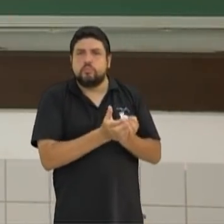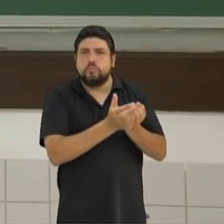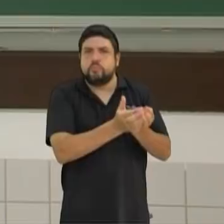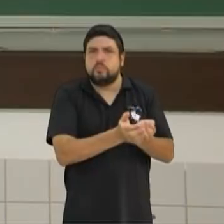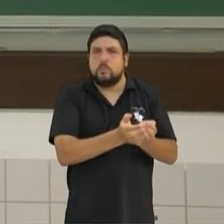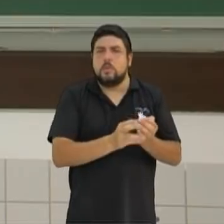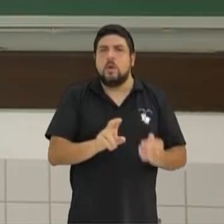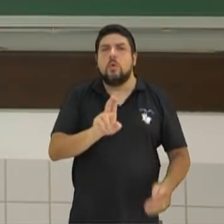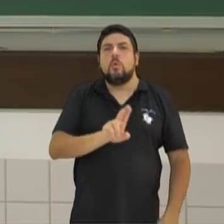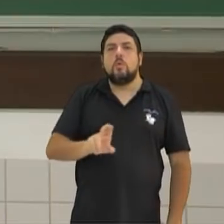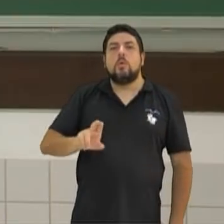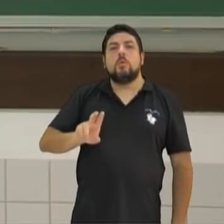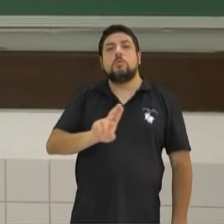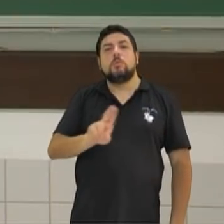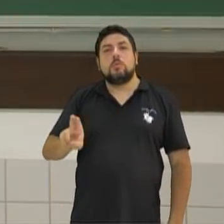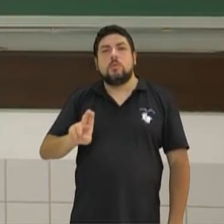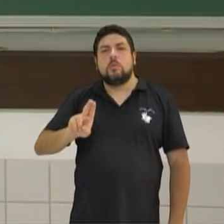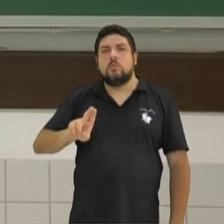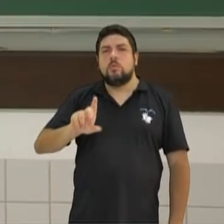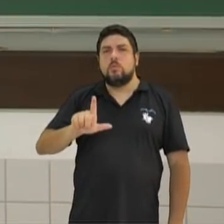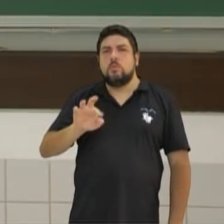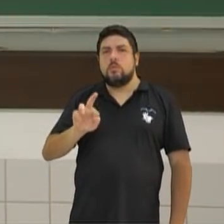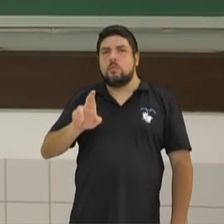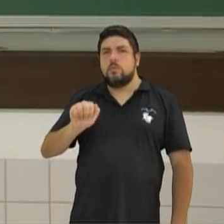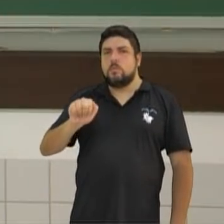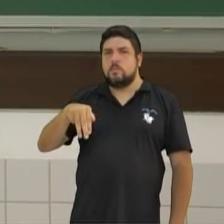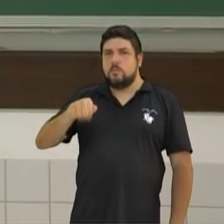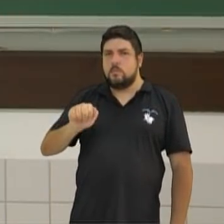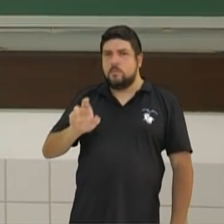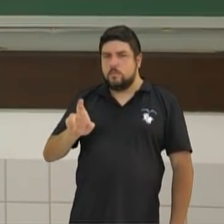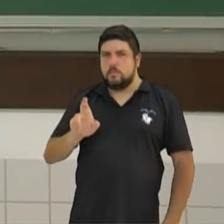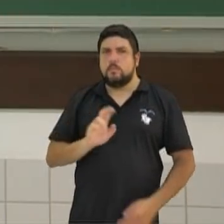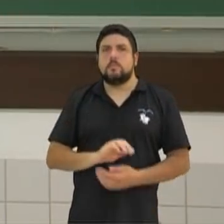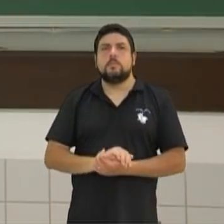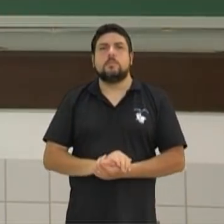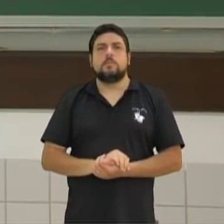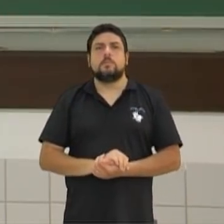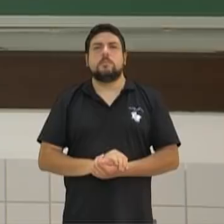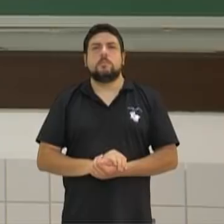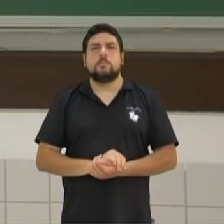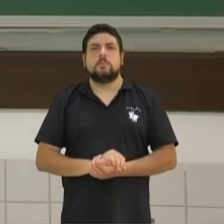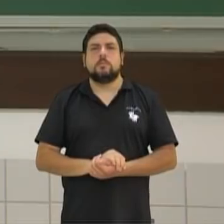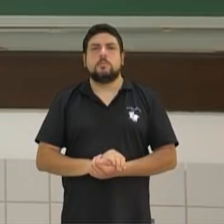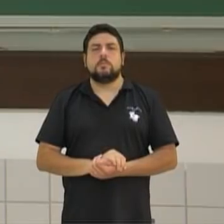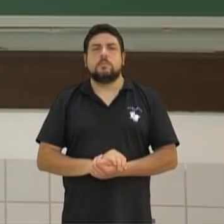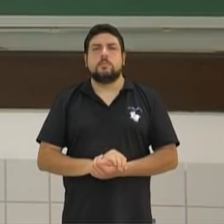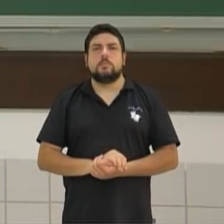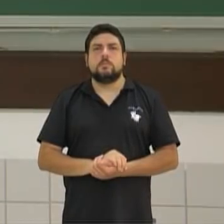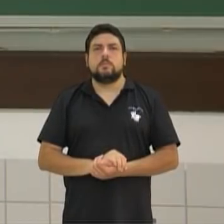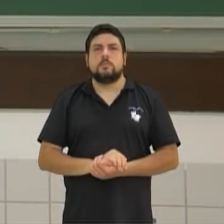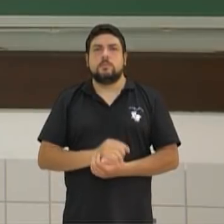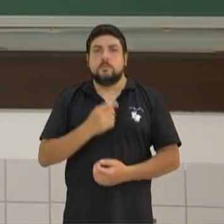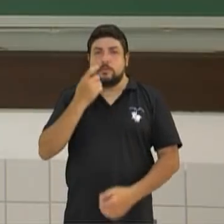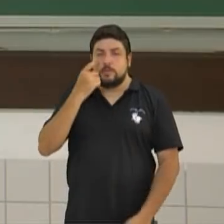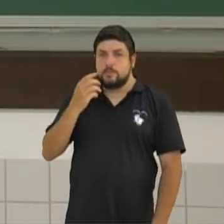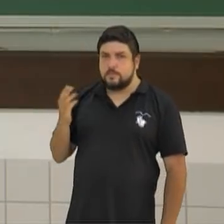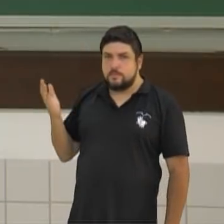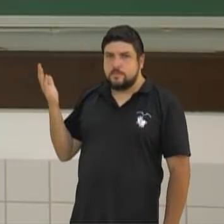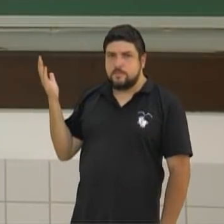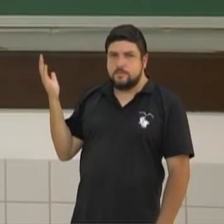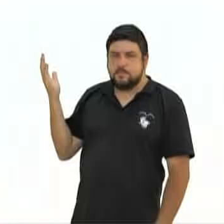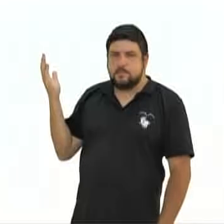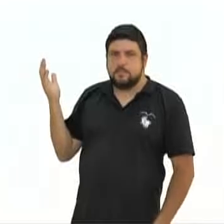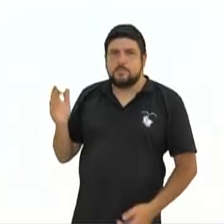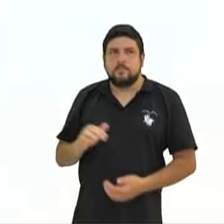de ultramar, que era justamente os oceanos. Aqui eu trago para vocês um